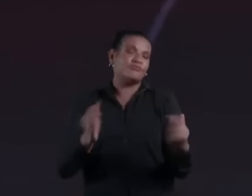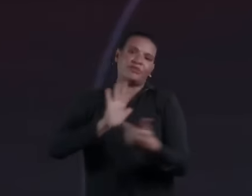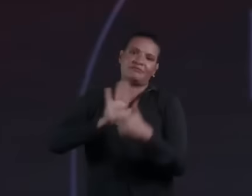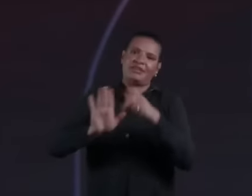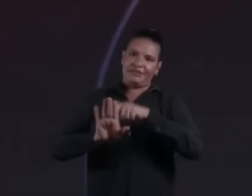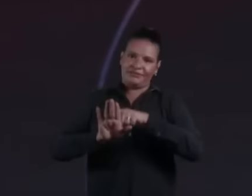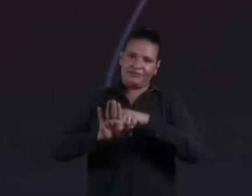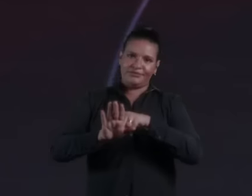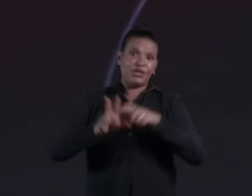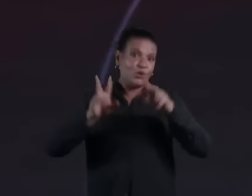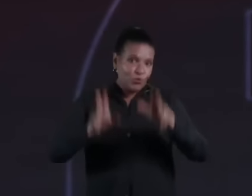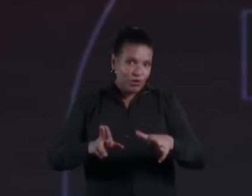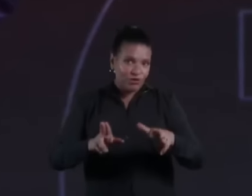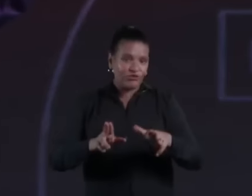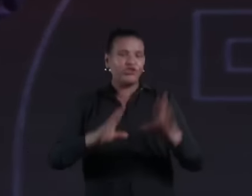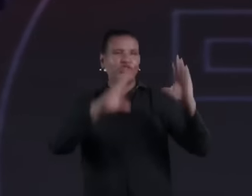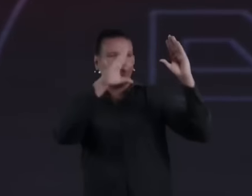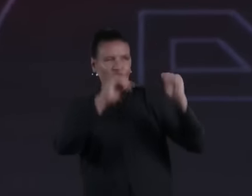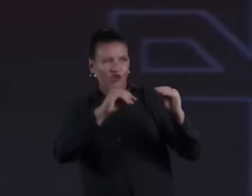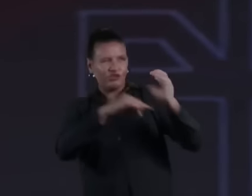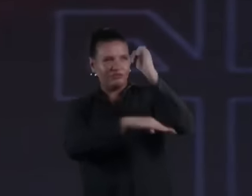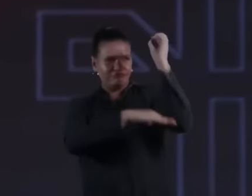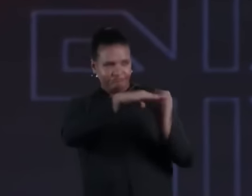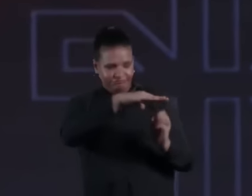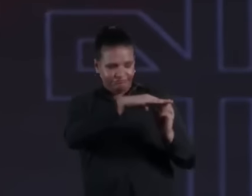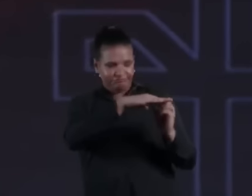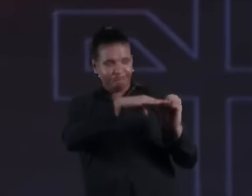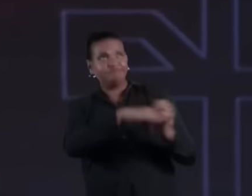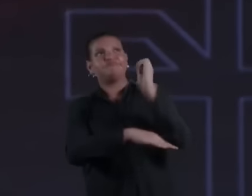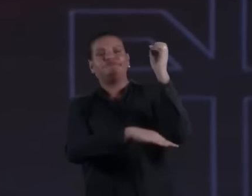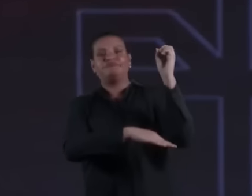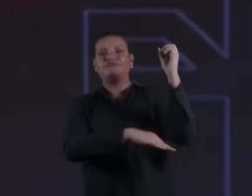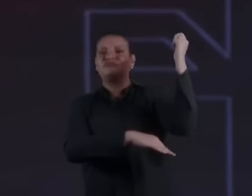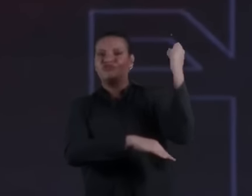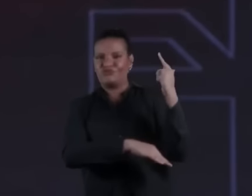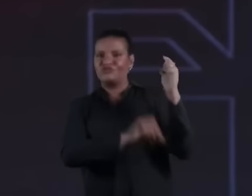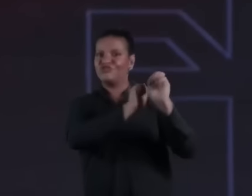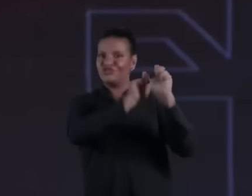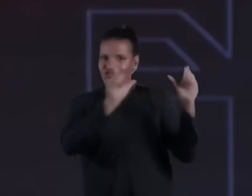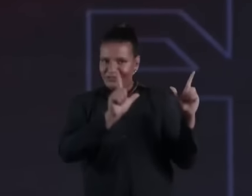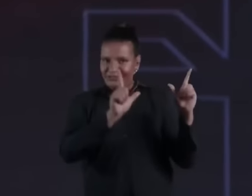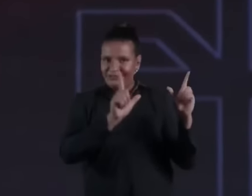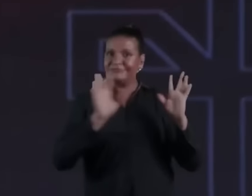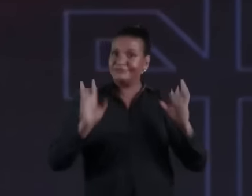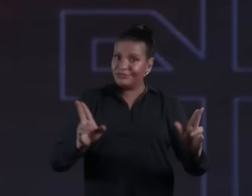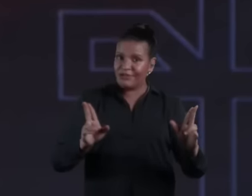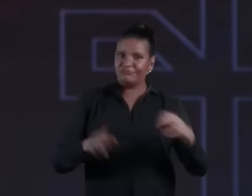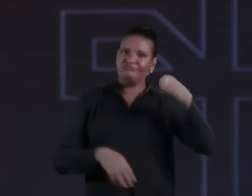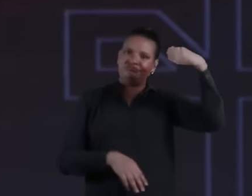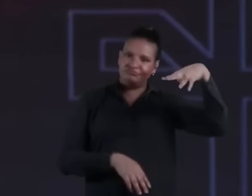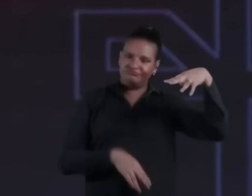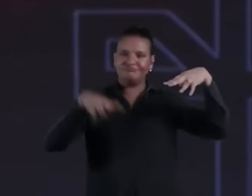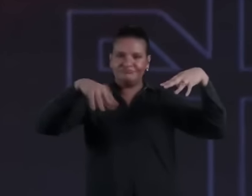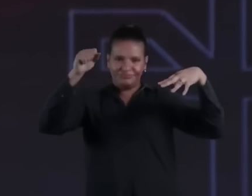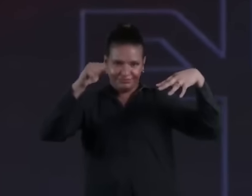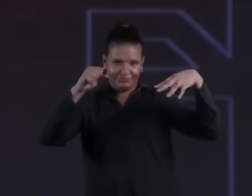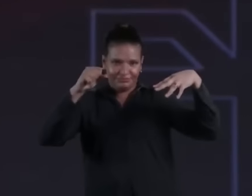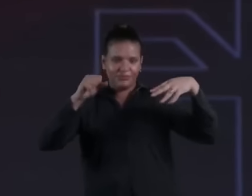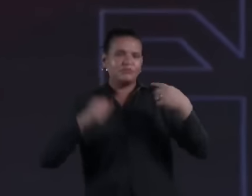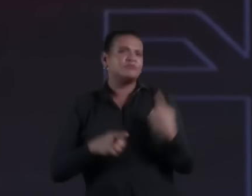contrapor o dia e a noite porque os pecados que ele vai citar em seguida Eram todos feitos